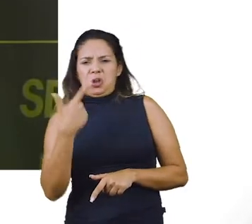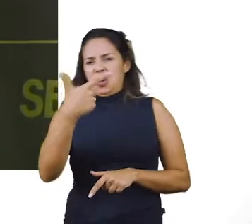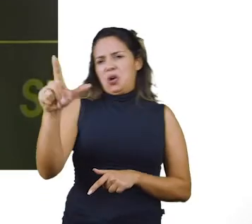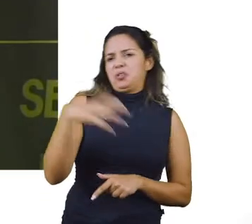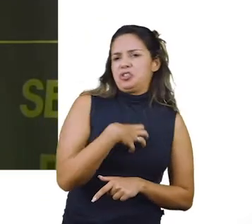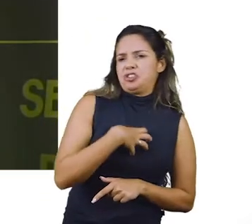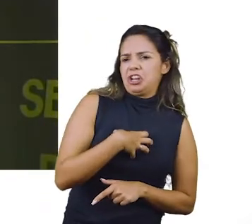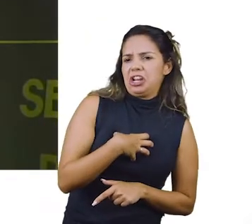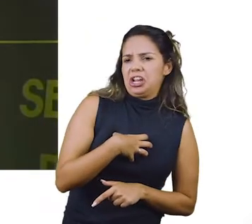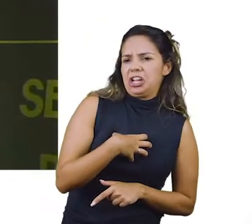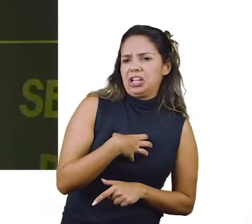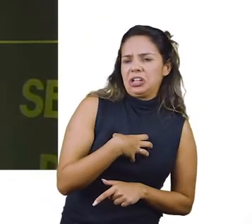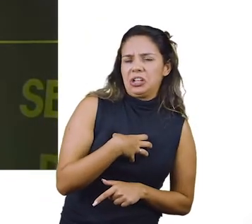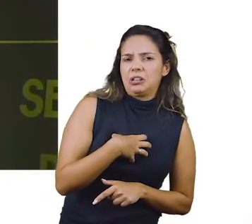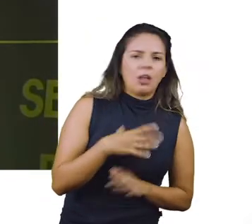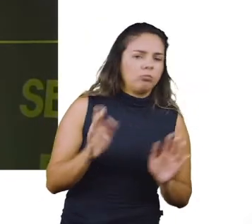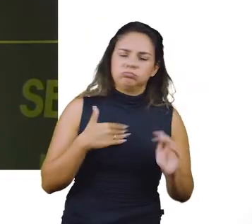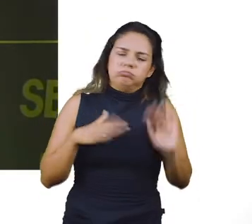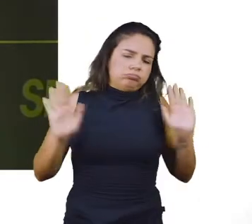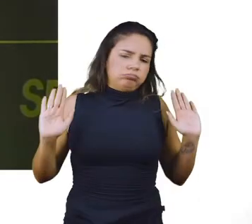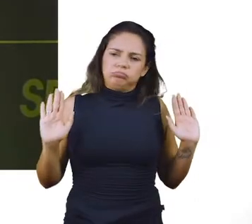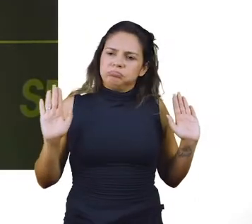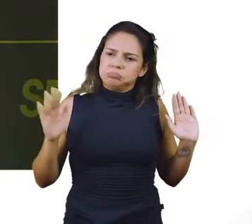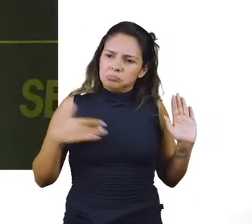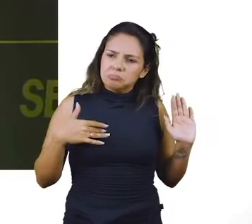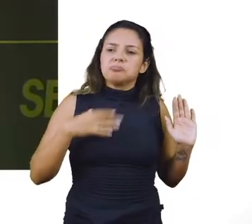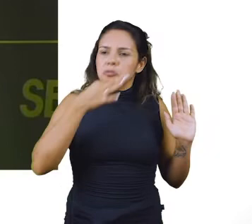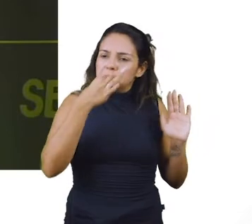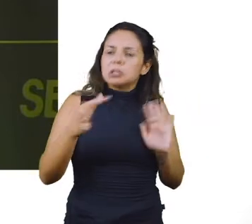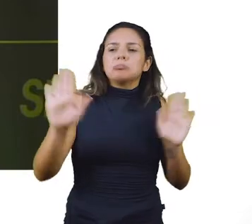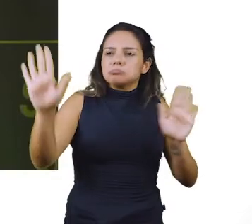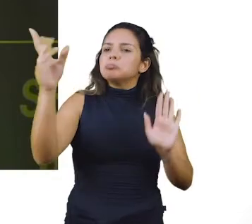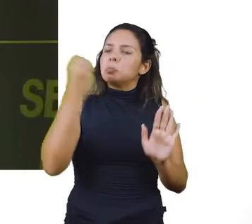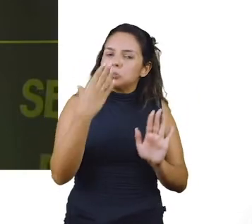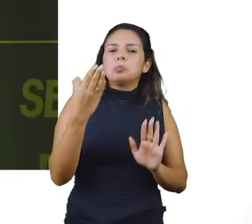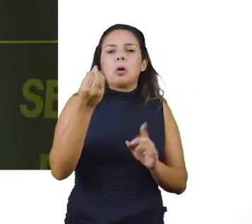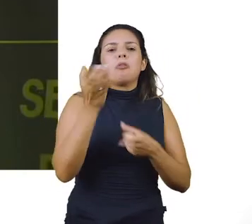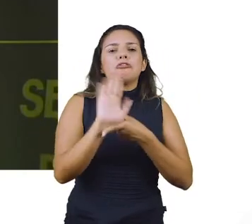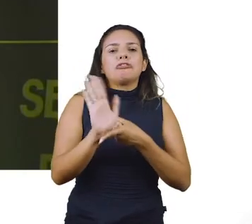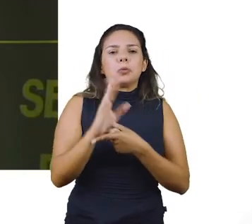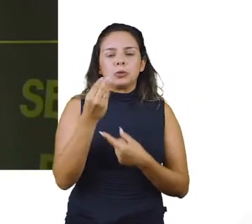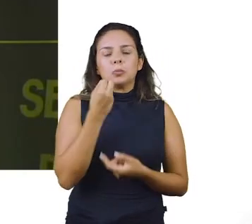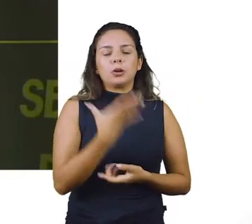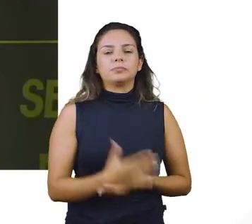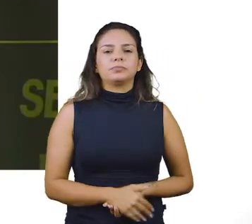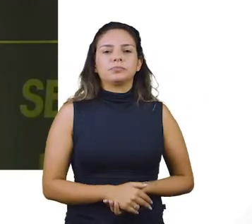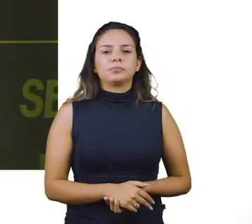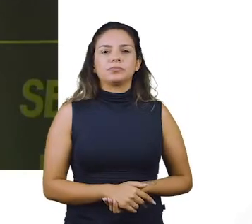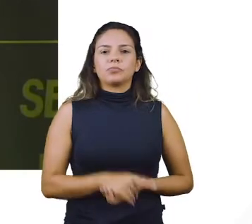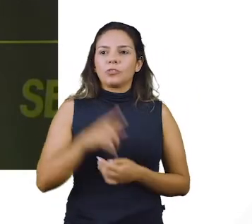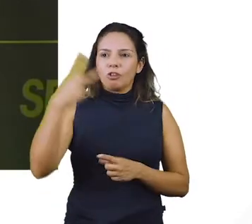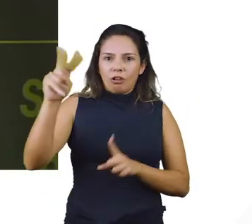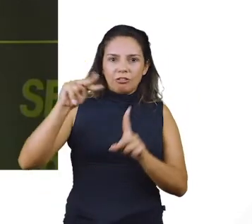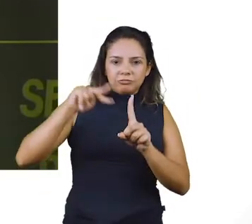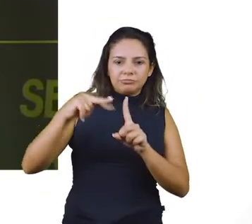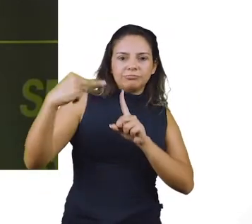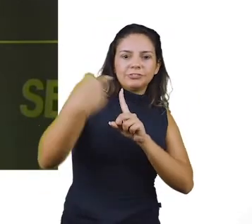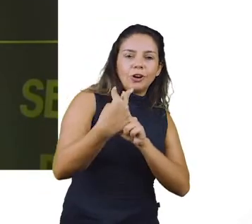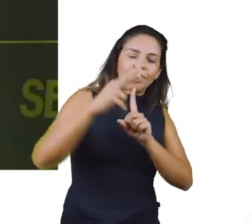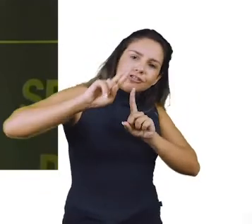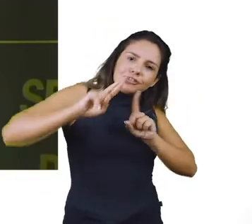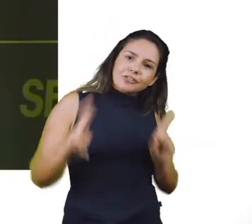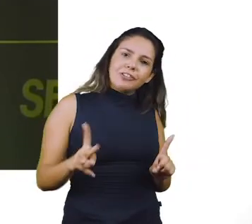assim, queria que ficasse daquela maneira. Não, eu achei que ficou muito bacana, que foram visões diferentes, mas visões